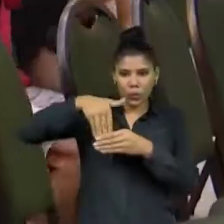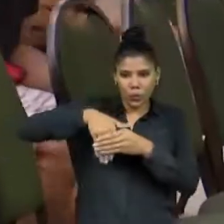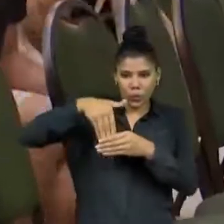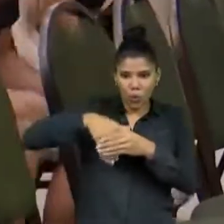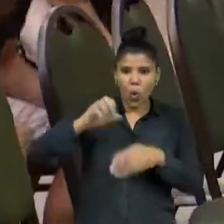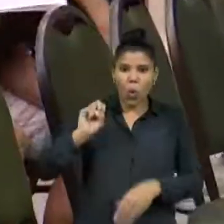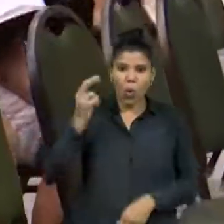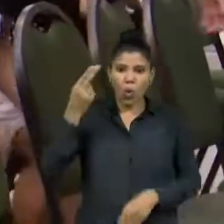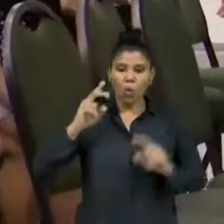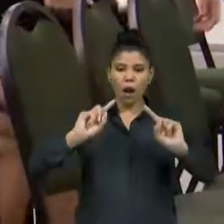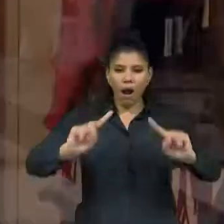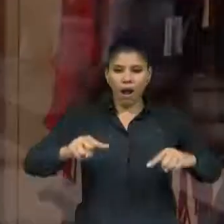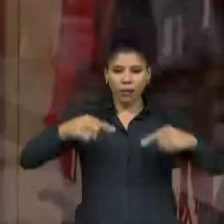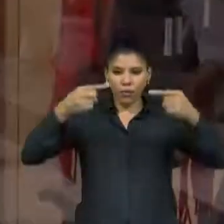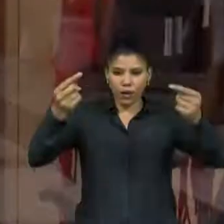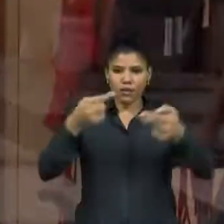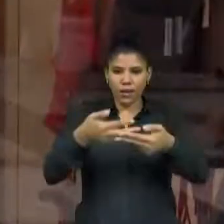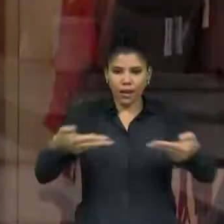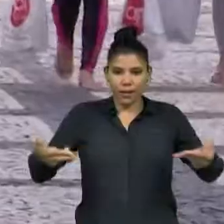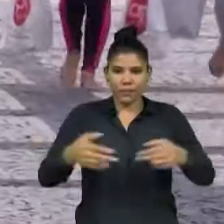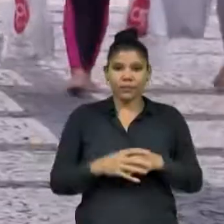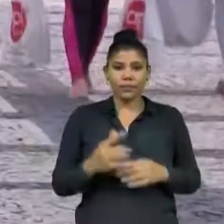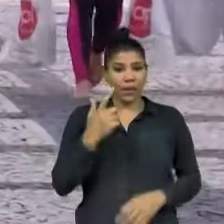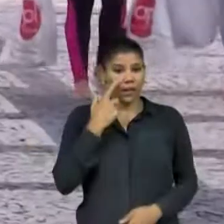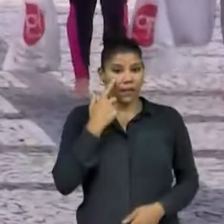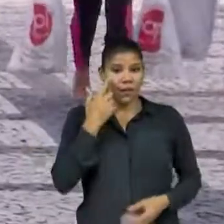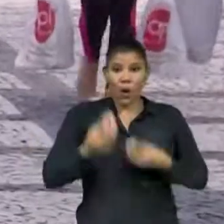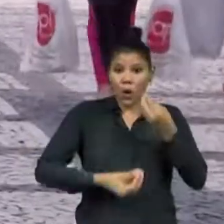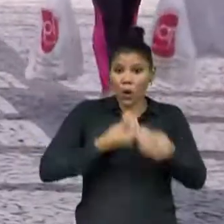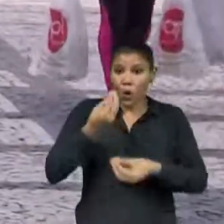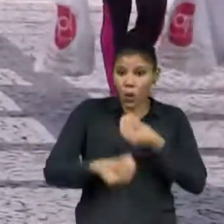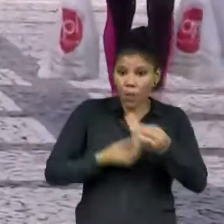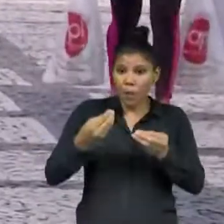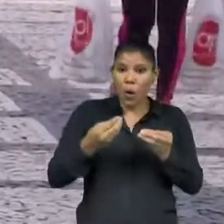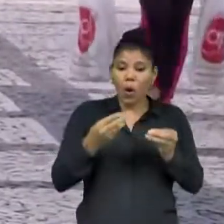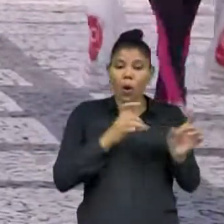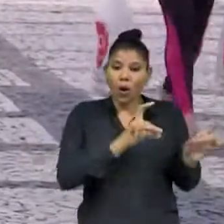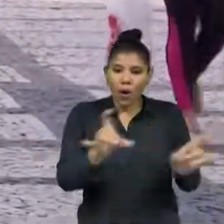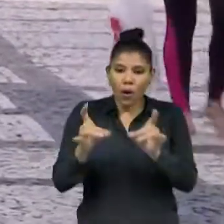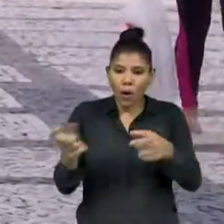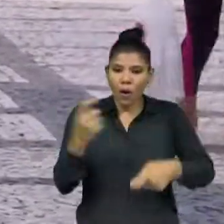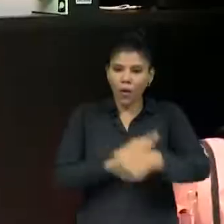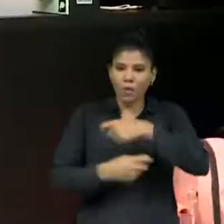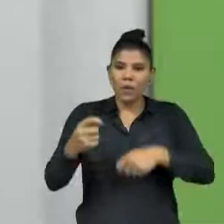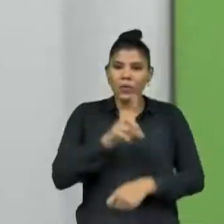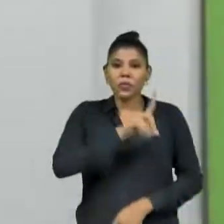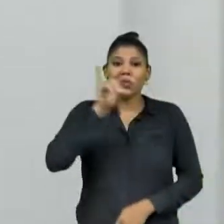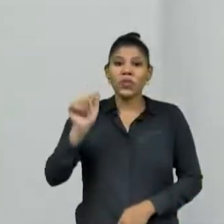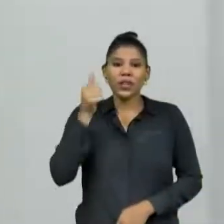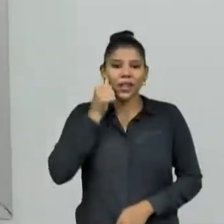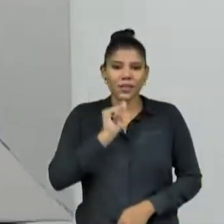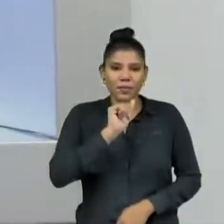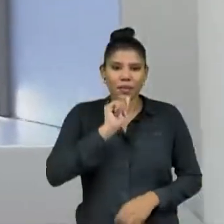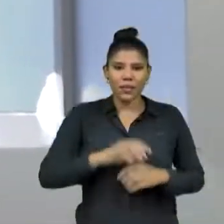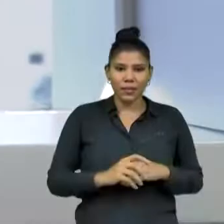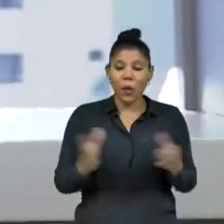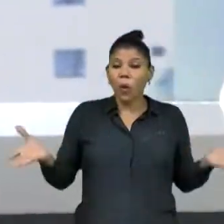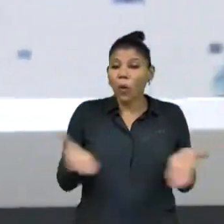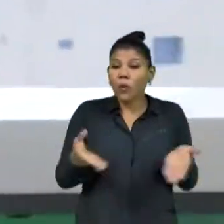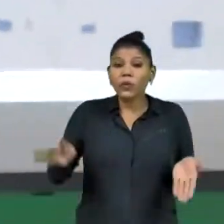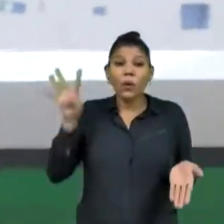Justiça Eleitoral. E veja a expectativa do comércio para o Dia das Mães. Hoje é quarta-feira,